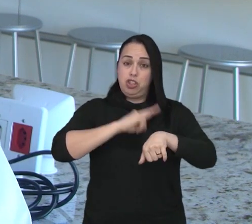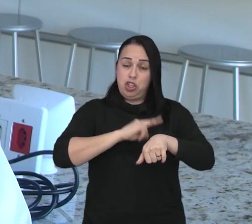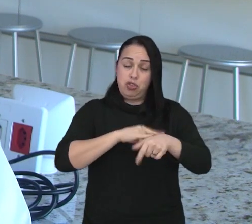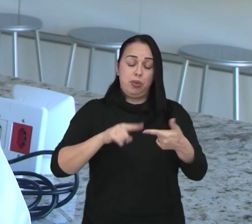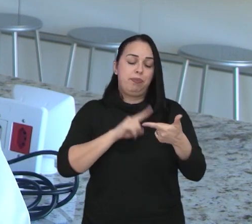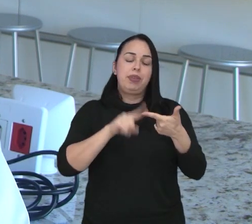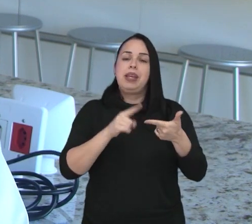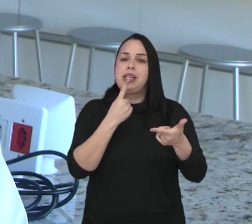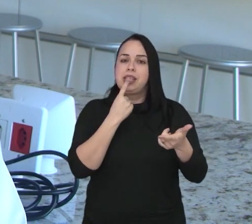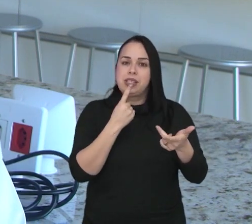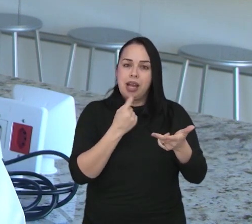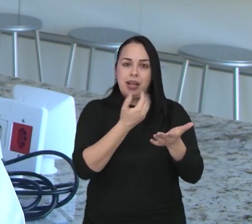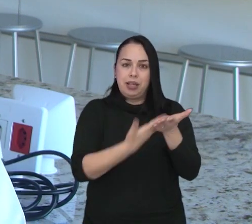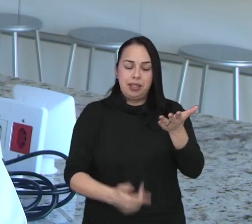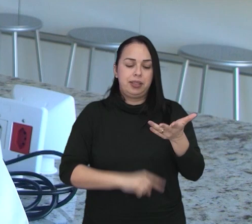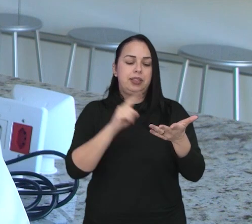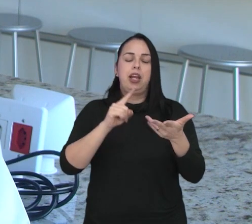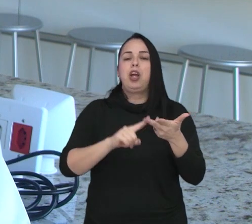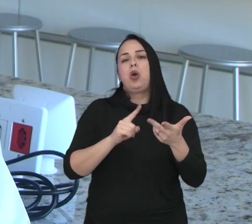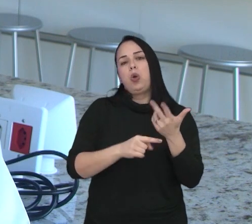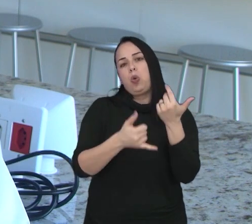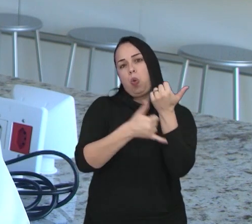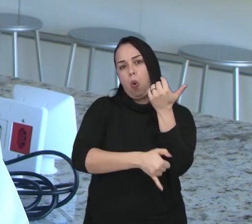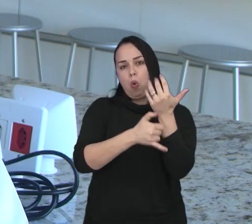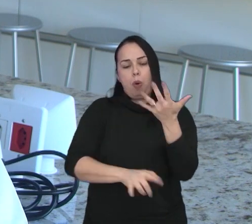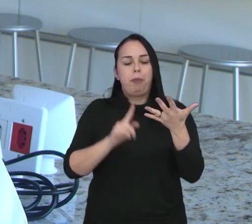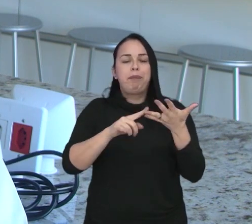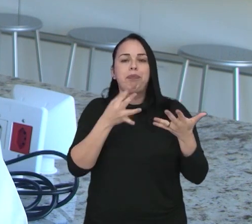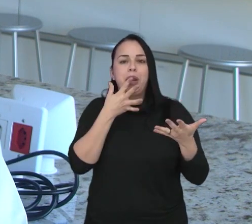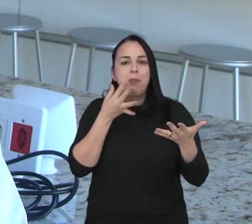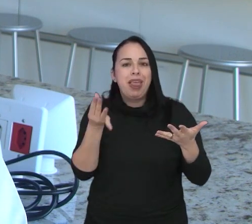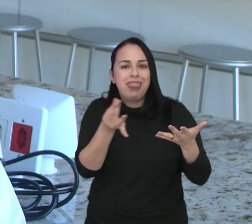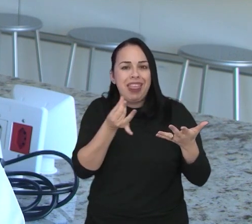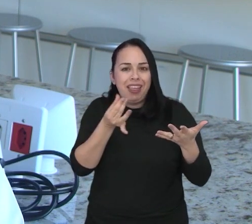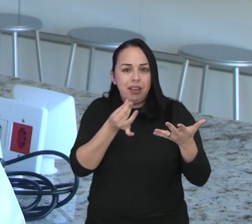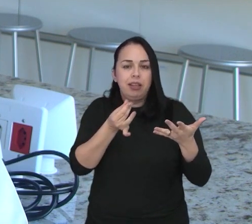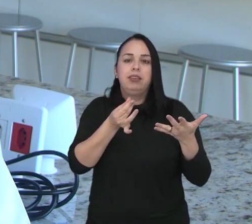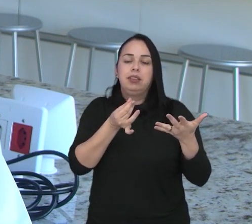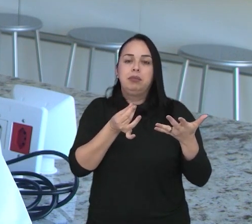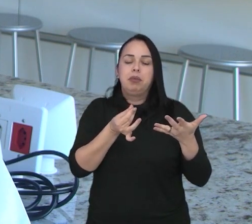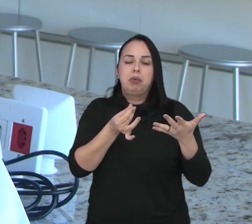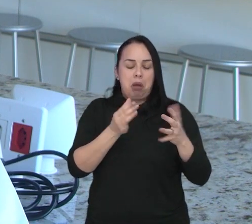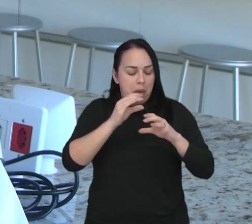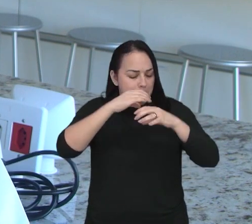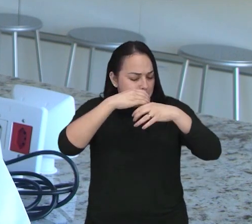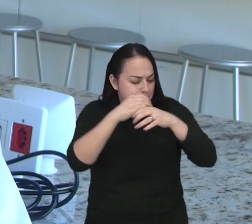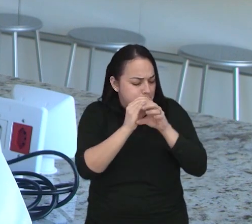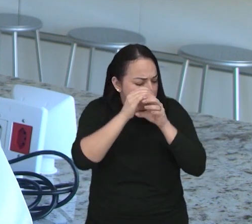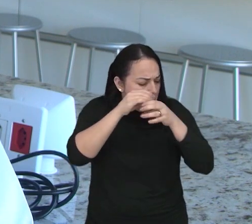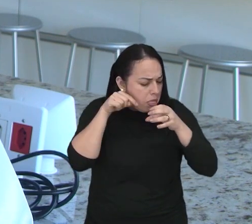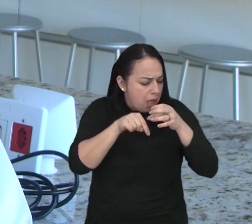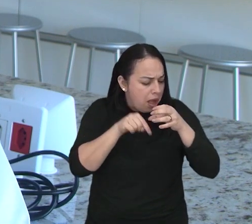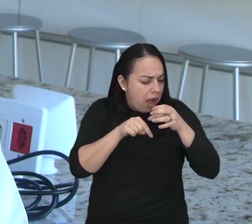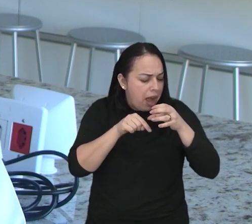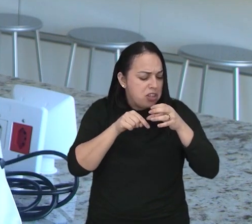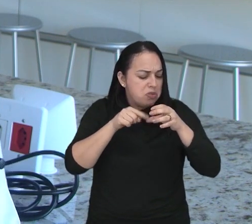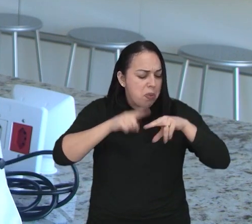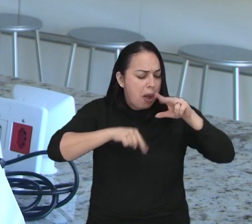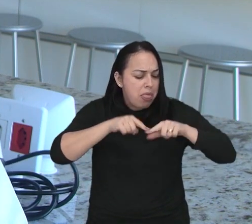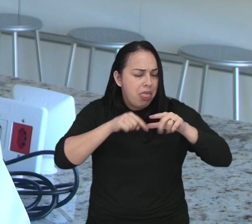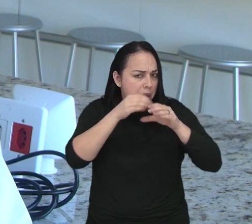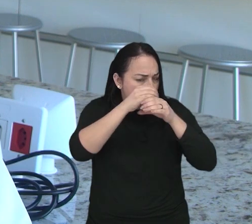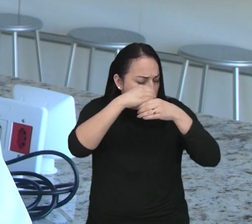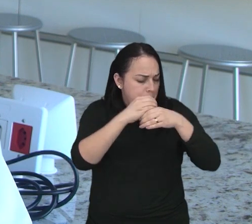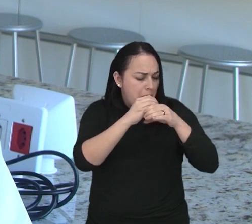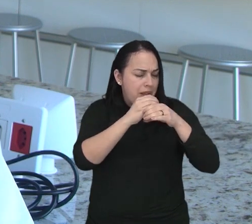por exemplo urina, sangue, fezes, saliva, e com base nisso, com base no que